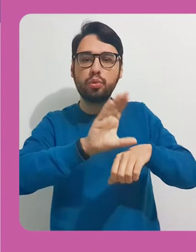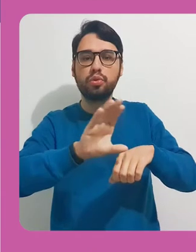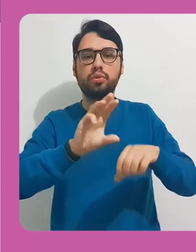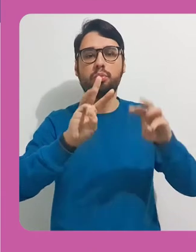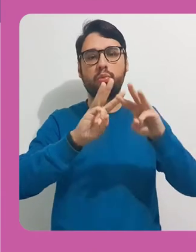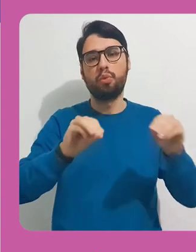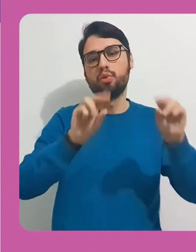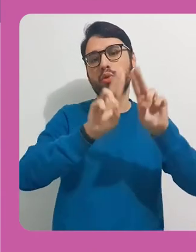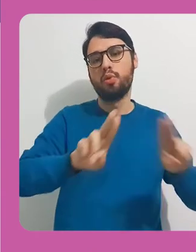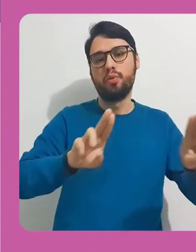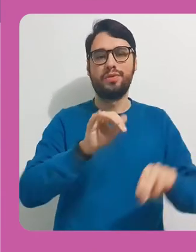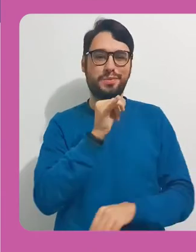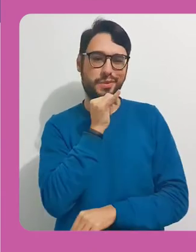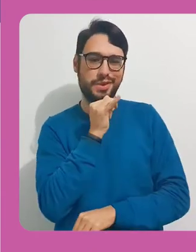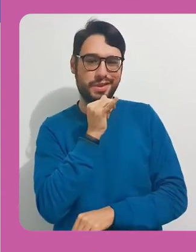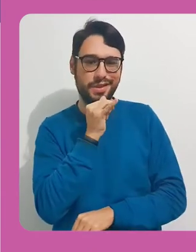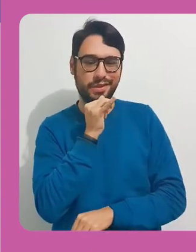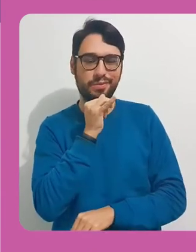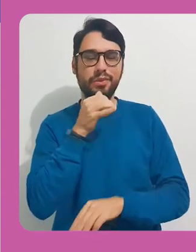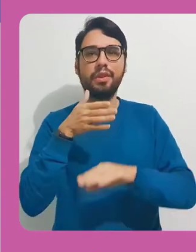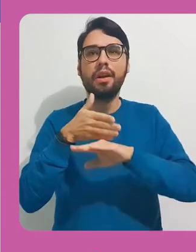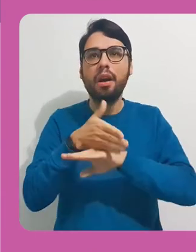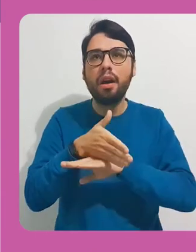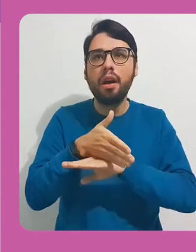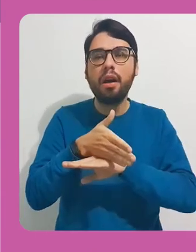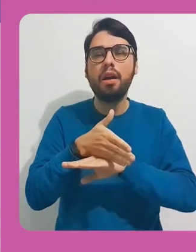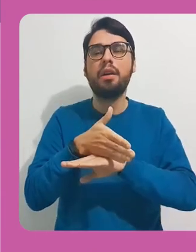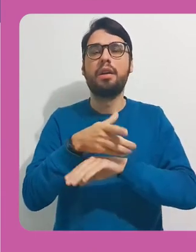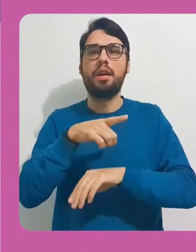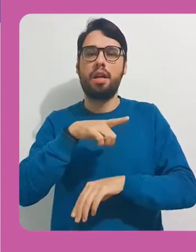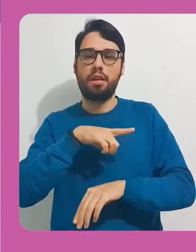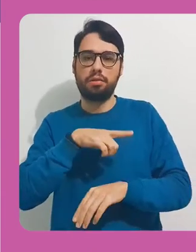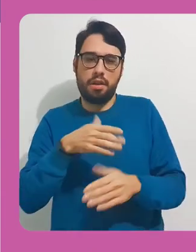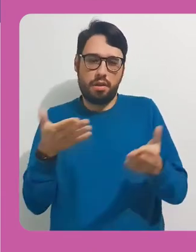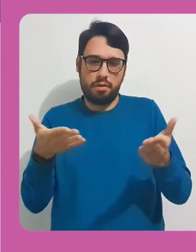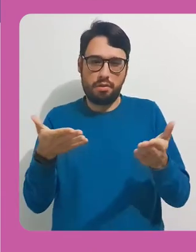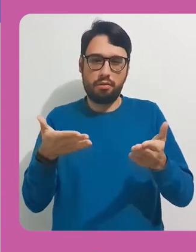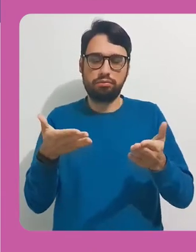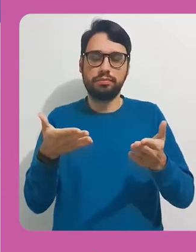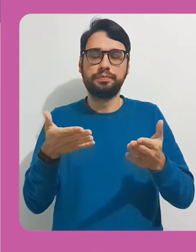vê aqui, ó, o nome do curso Moodle UFSC